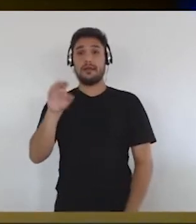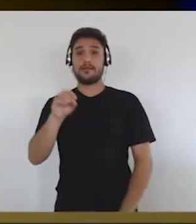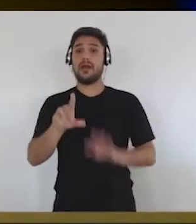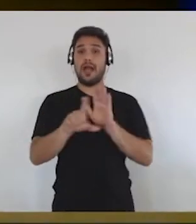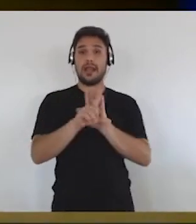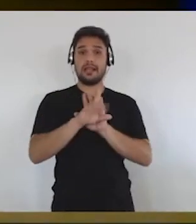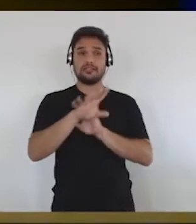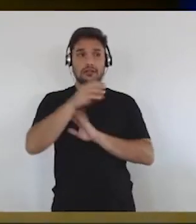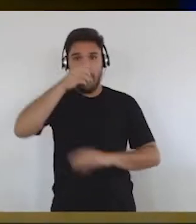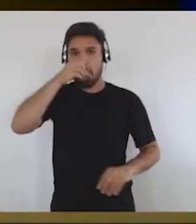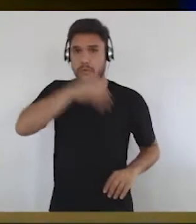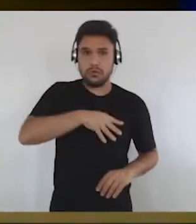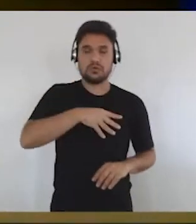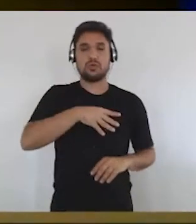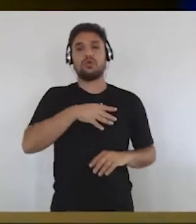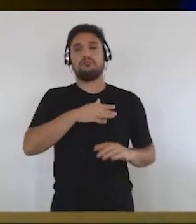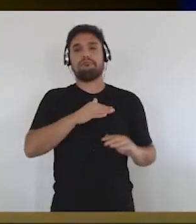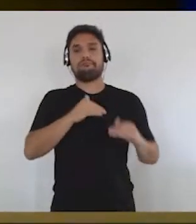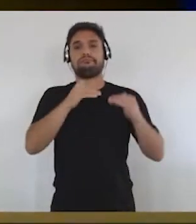de Autoridade, que é a Lei